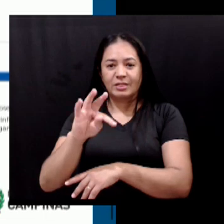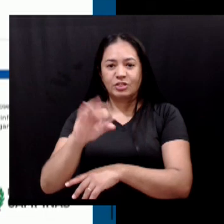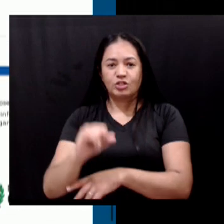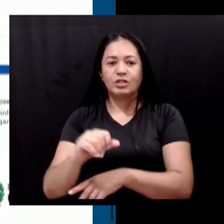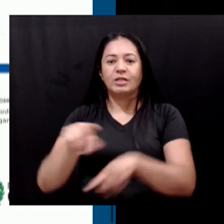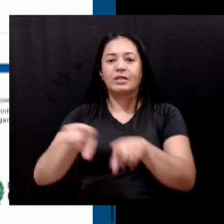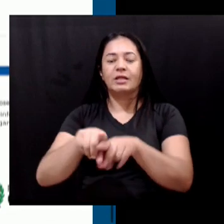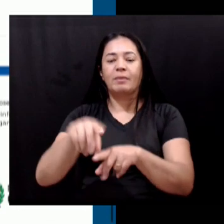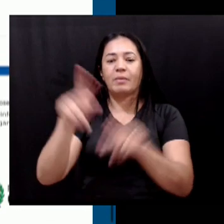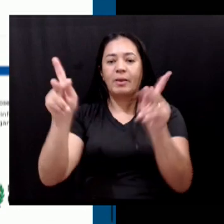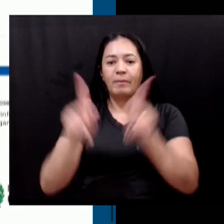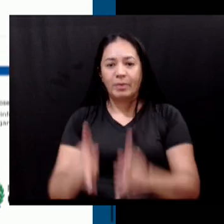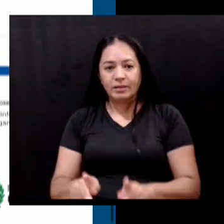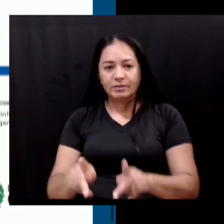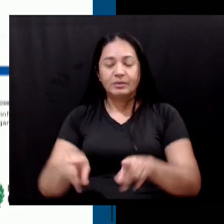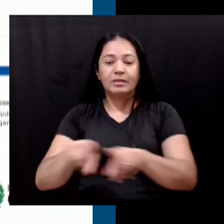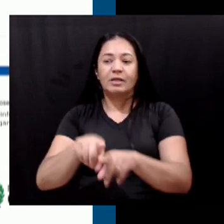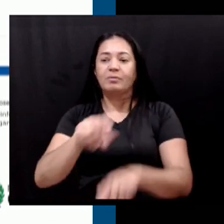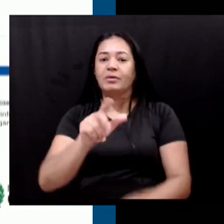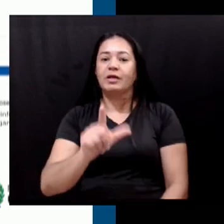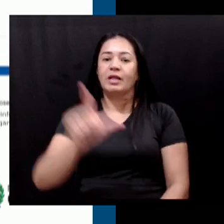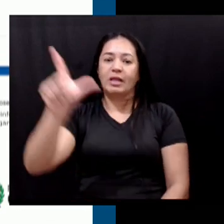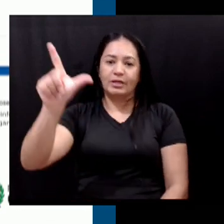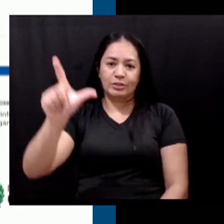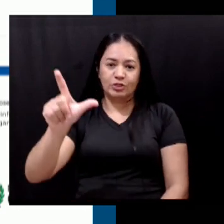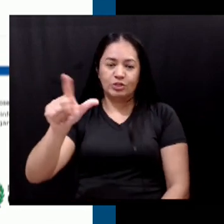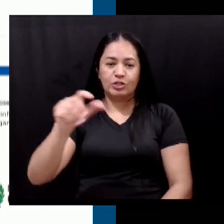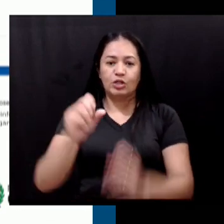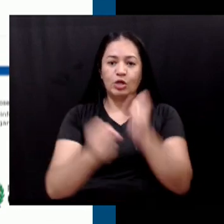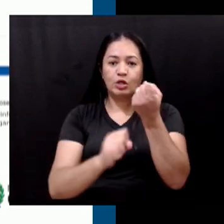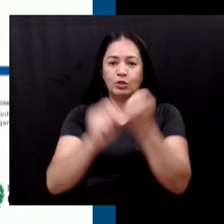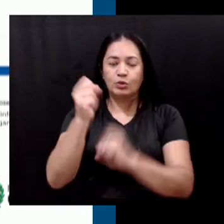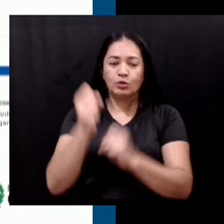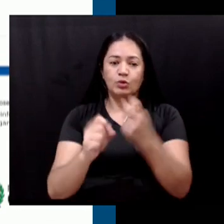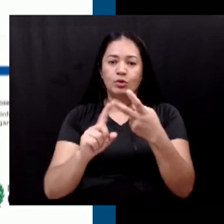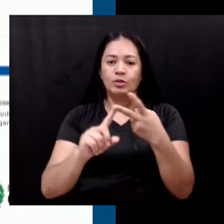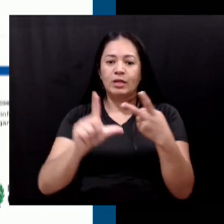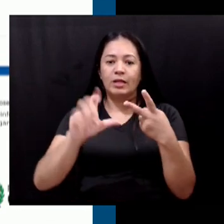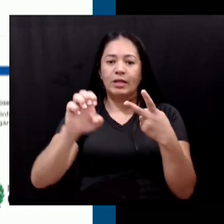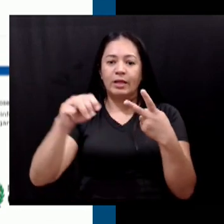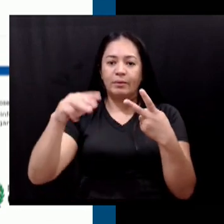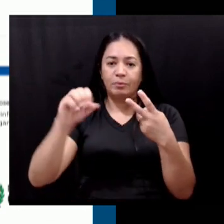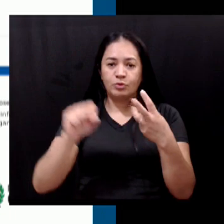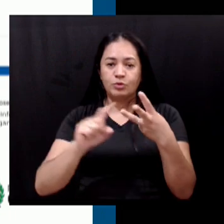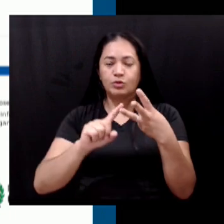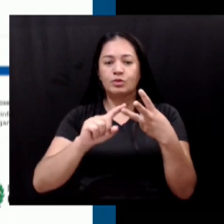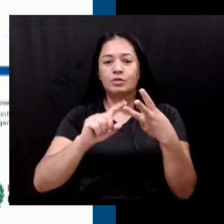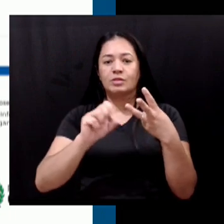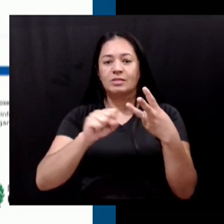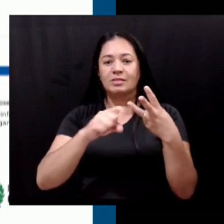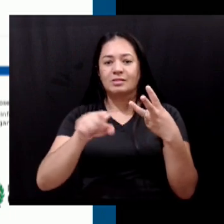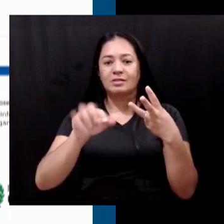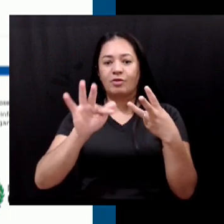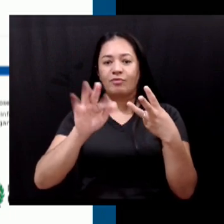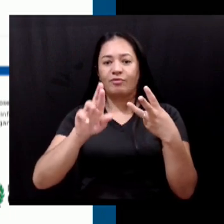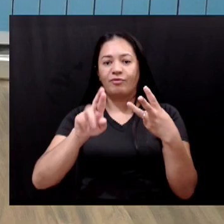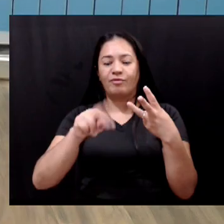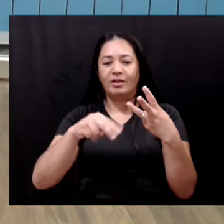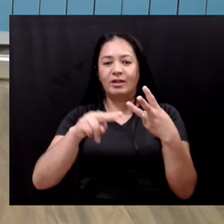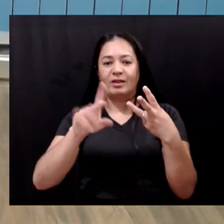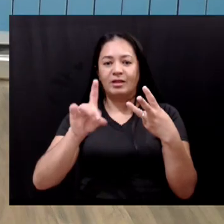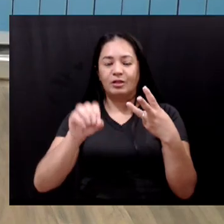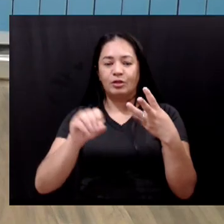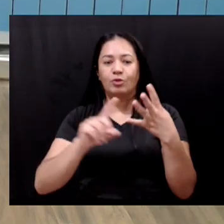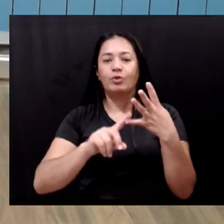região suleste, na Vila Industrial, Vila Lemos, Jardim São Fernando e Jardim Paranapanema. Mas